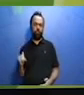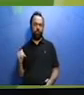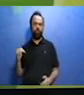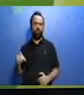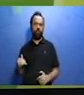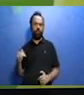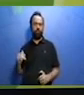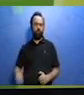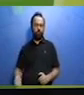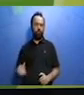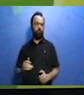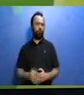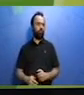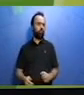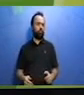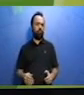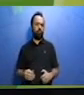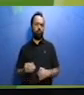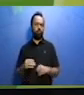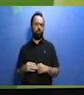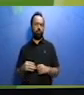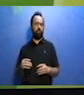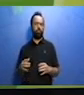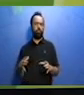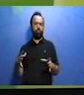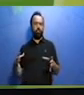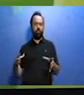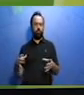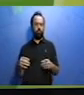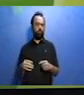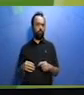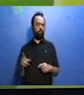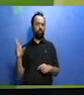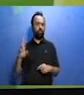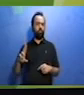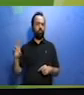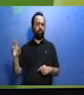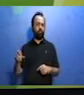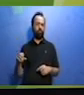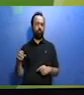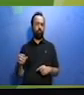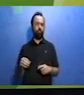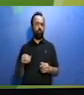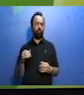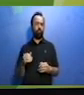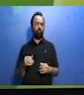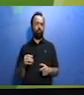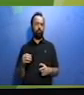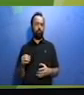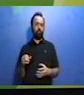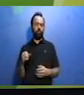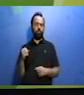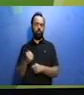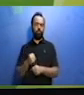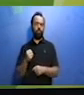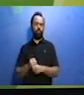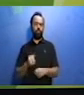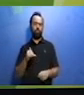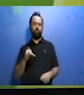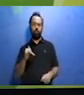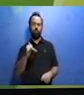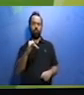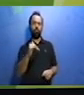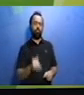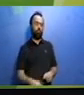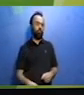entre outros. A maior parte do petróleo ela é utilizada na obtenção de energia, né, nos combustíveis, e